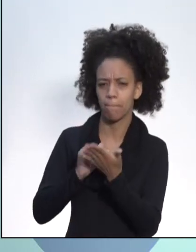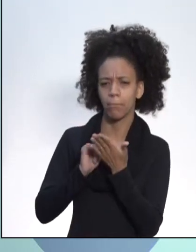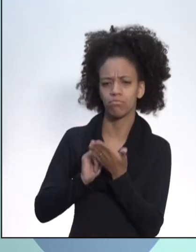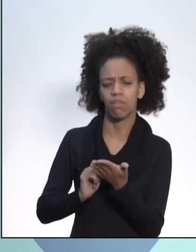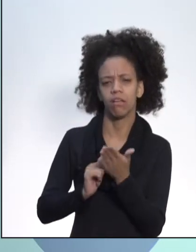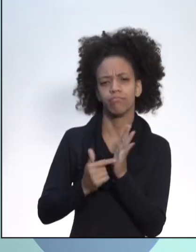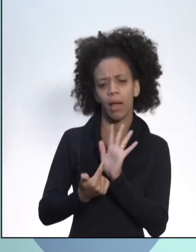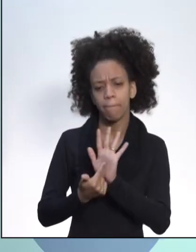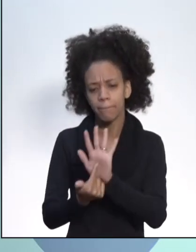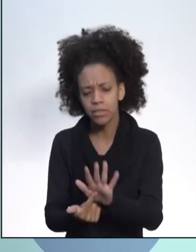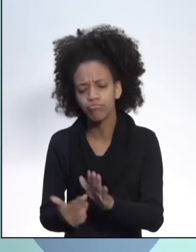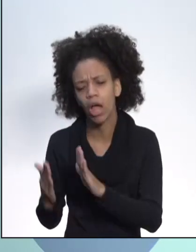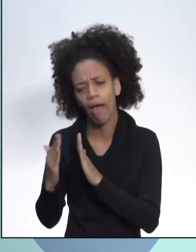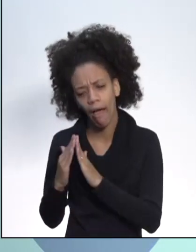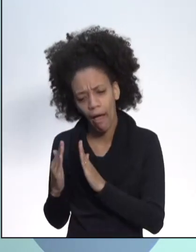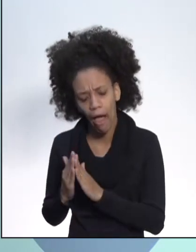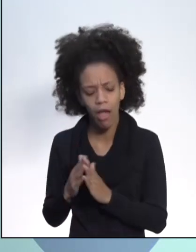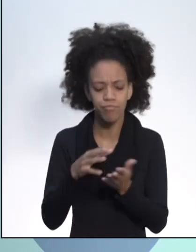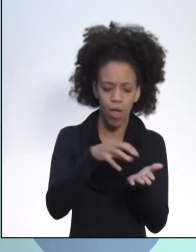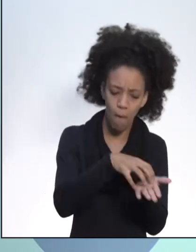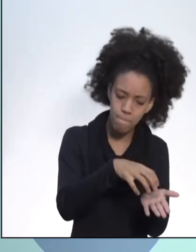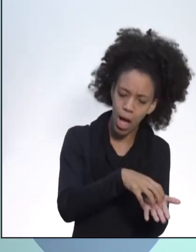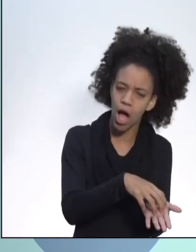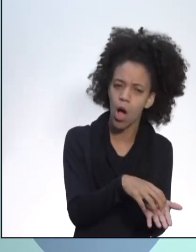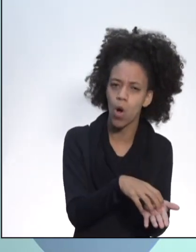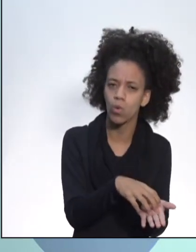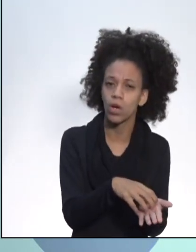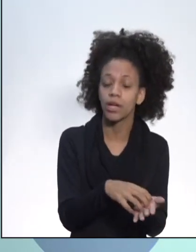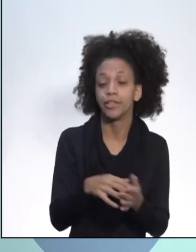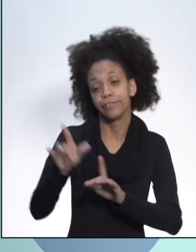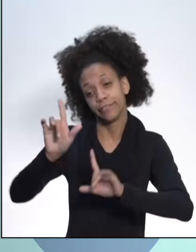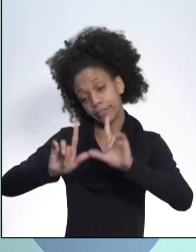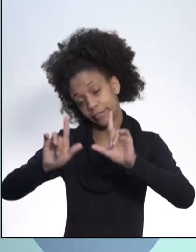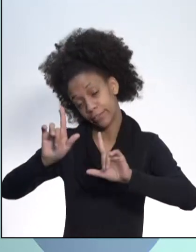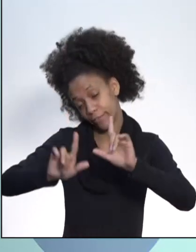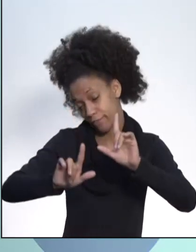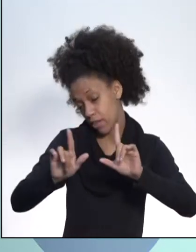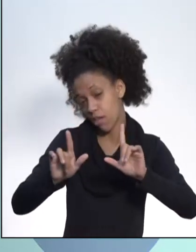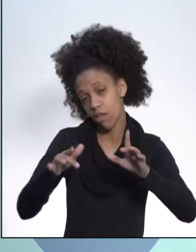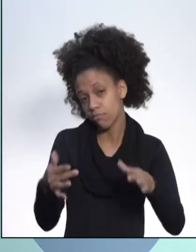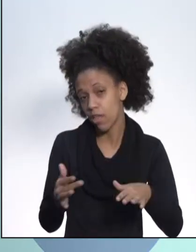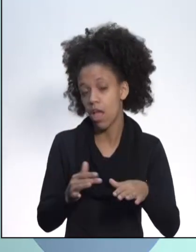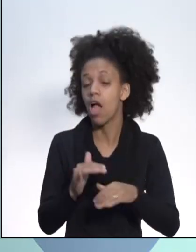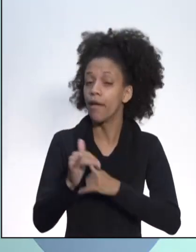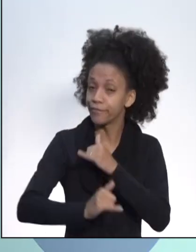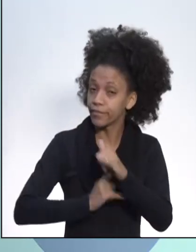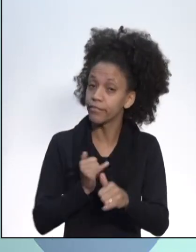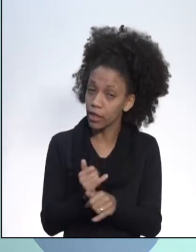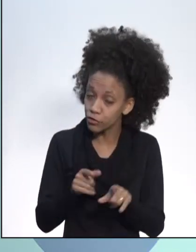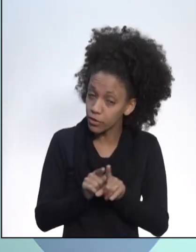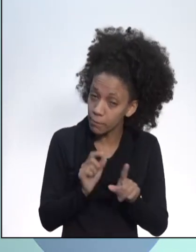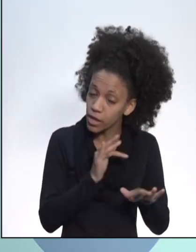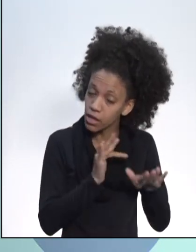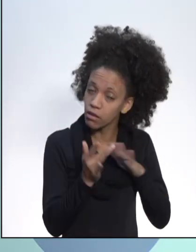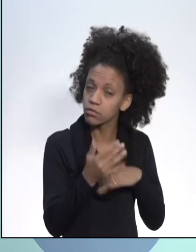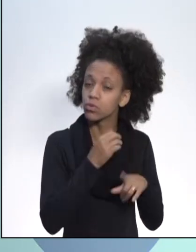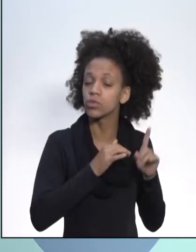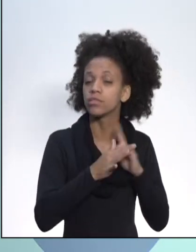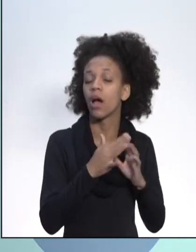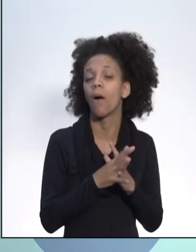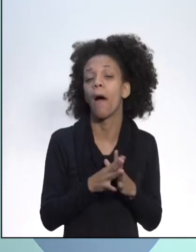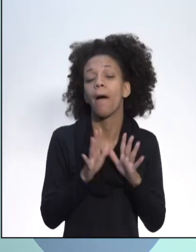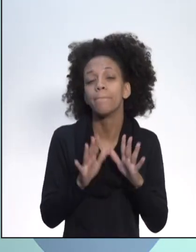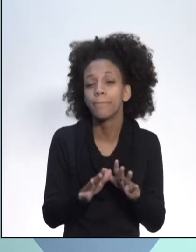nossa casa, no nosso bairro, nas notícias que a gente vê pela TV, pela internet, pelas redes sociais.